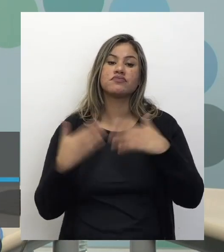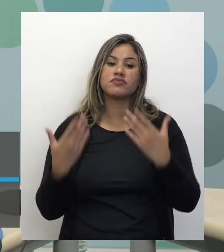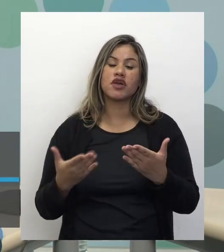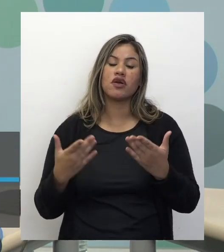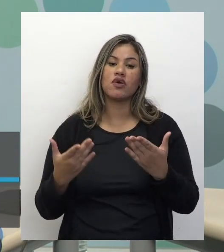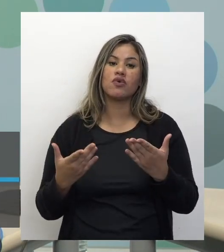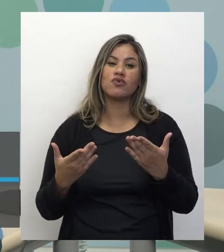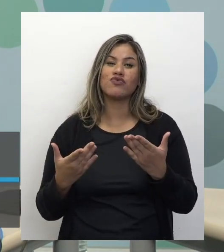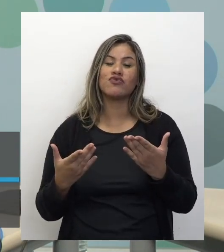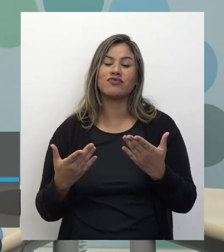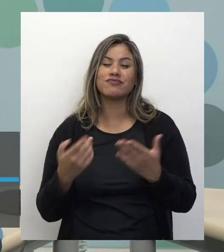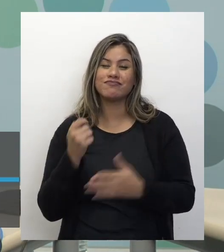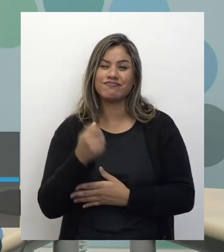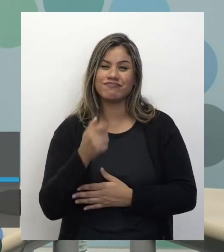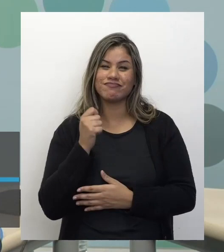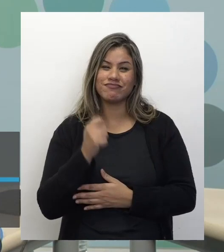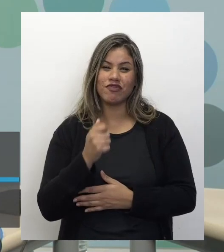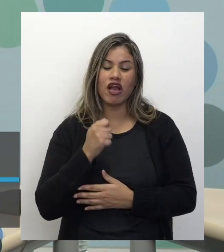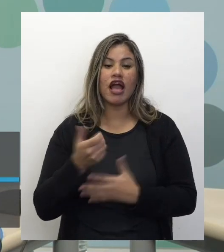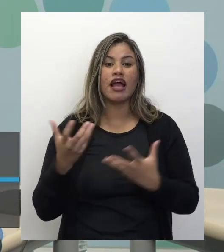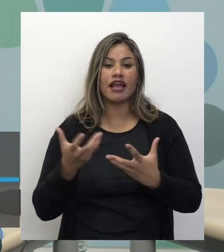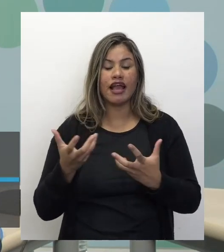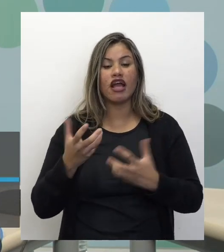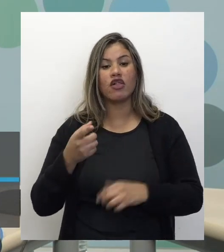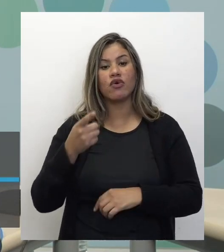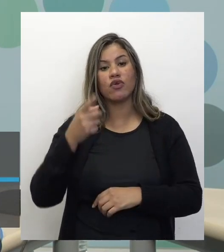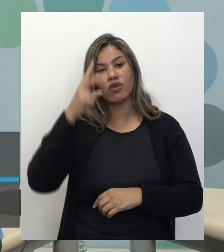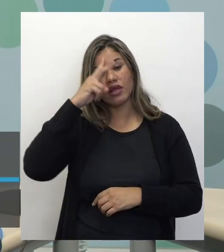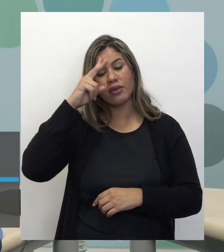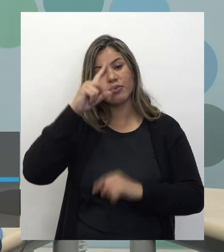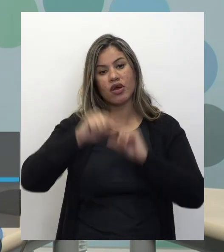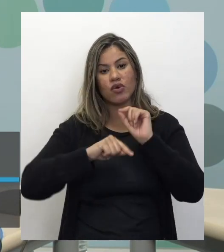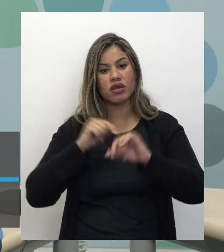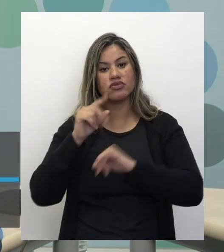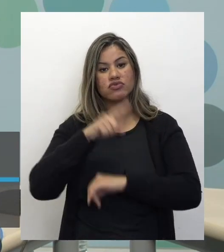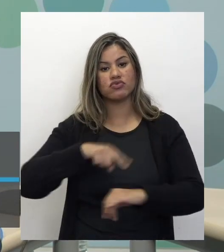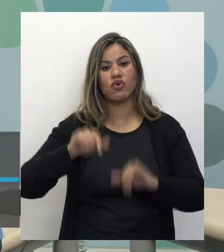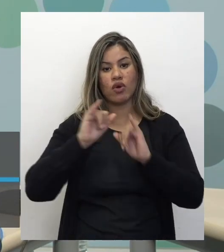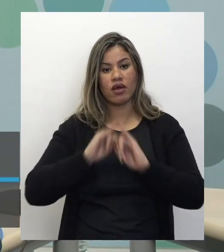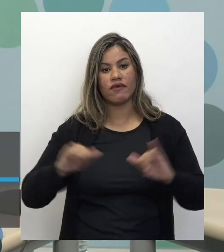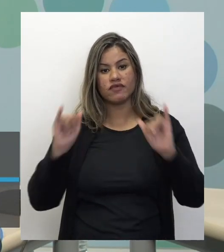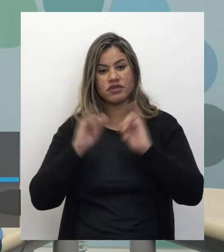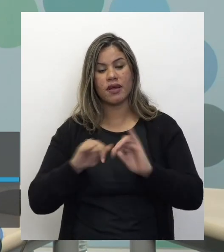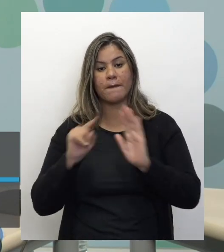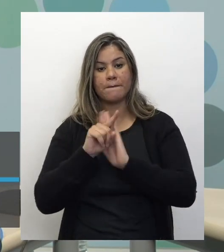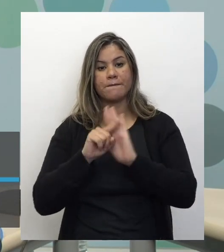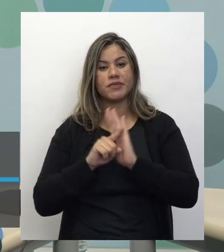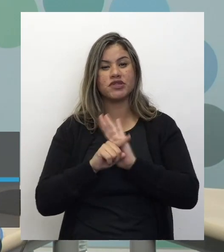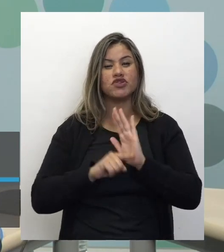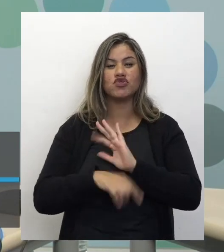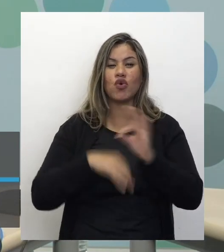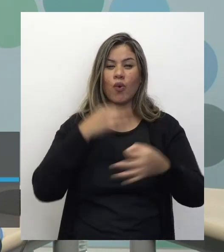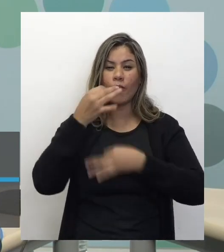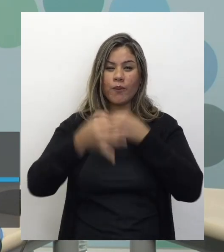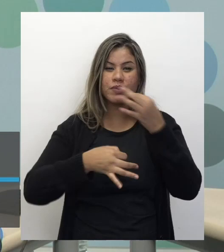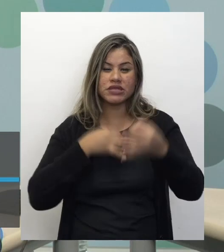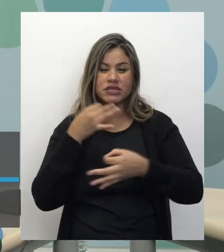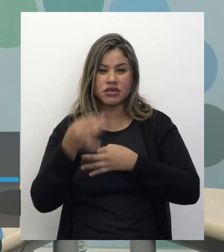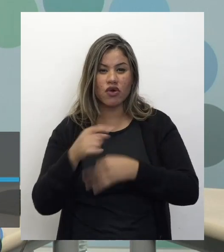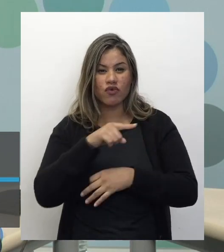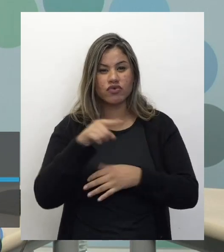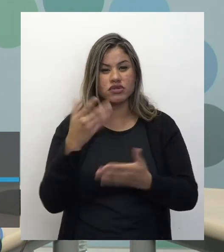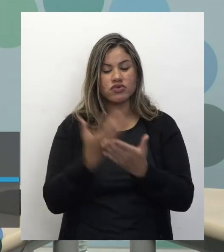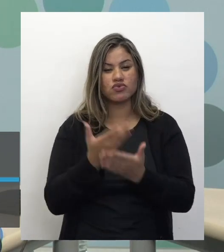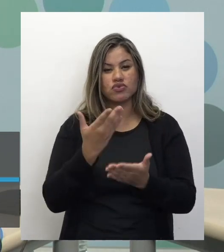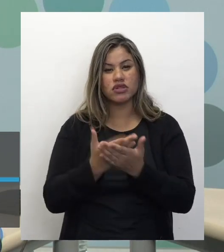reta final da nossa aula, eu gostaria de lembrá-los que nós estamos divulgando aí a pesquisa de opinião, uma pesquisa onde você,